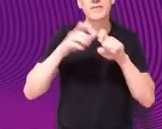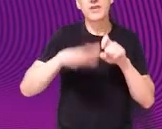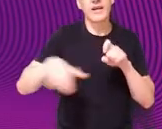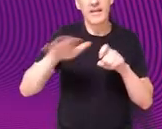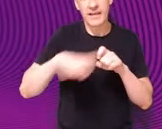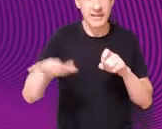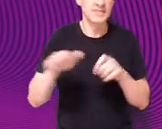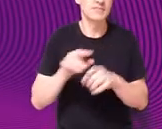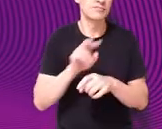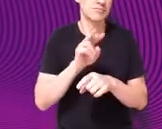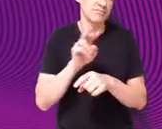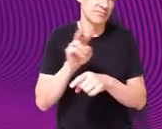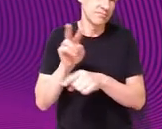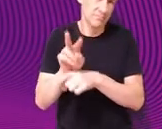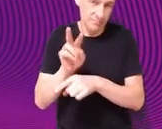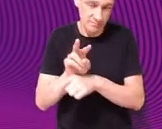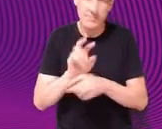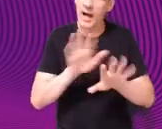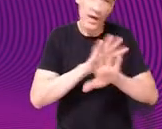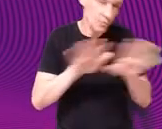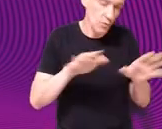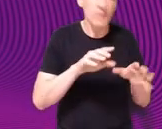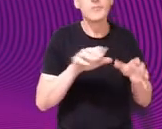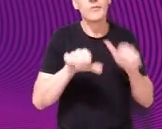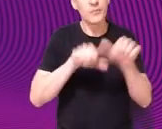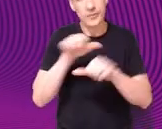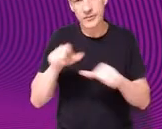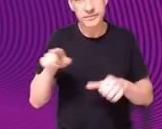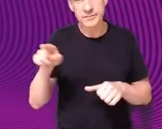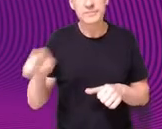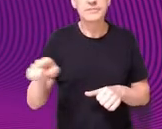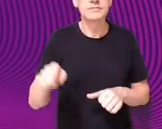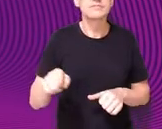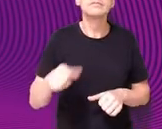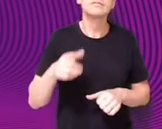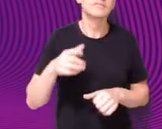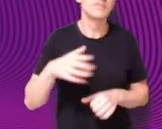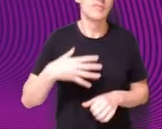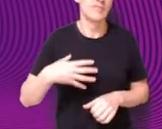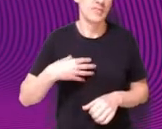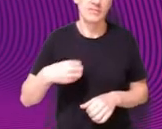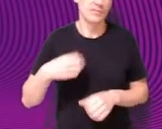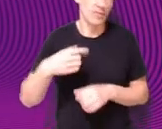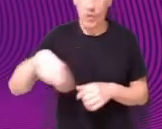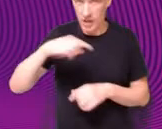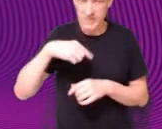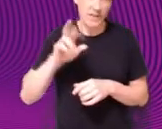passou a ser acompanhado por nós, foi feito o eco 3D dele, não havia um gradiente no